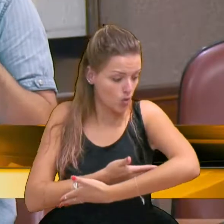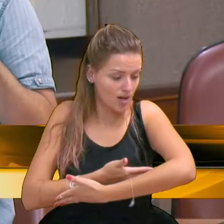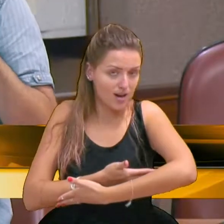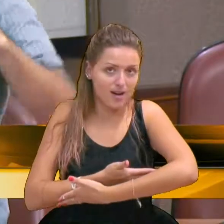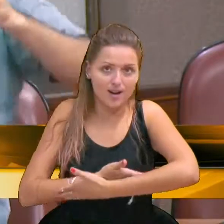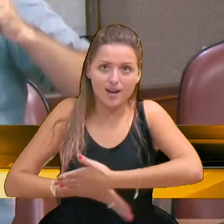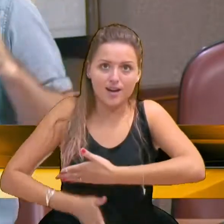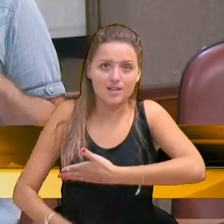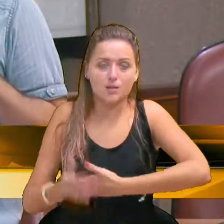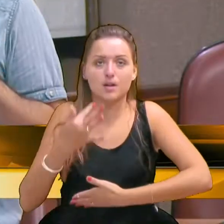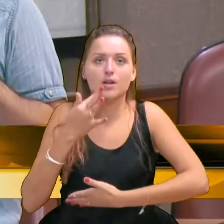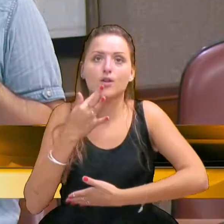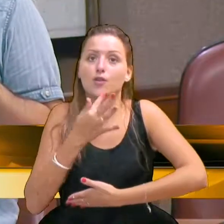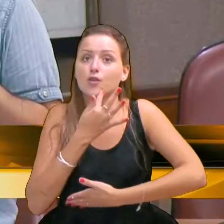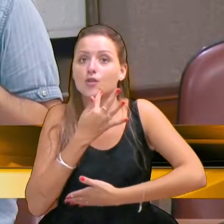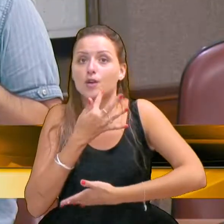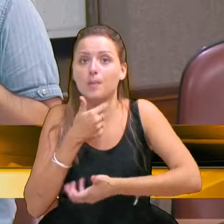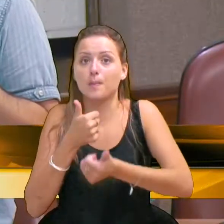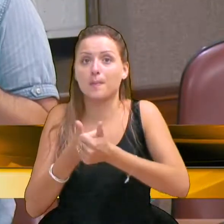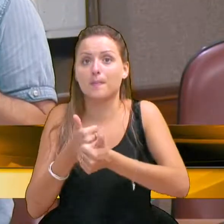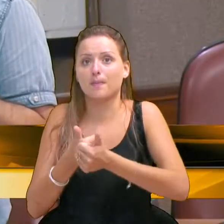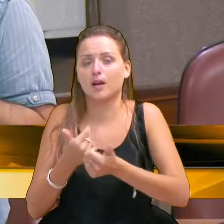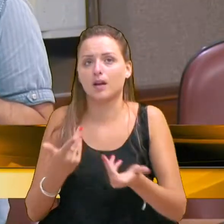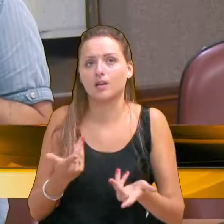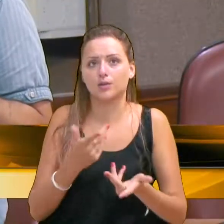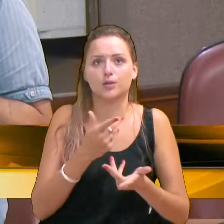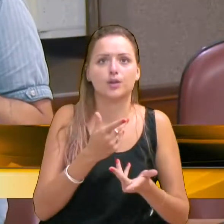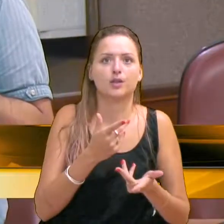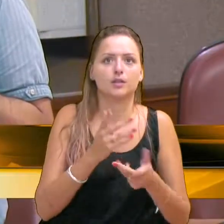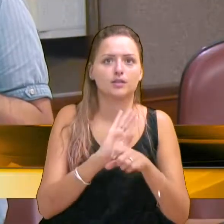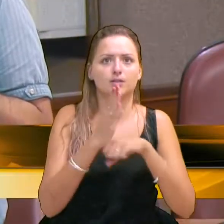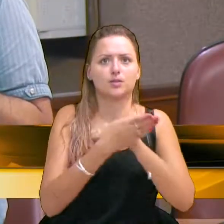vai sair lá de Forqueta e vai para a UBS mais próxima? Dizia o isso?